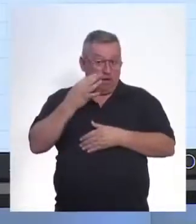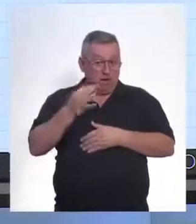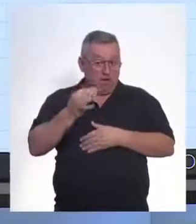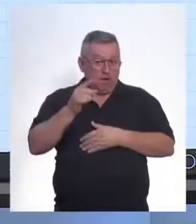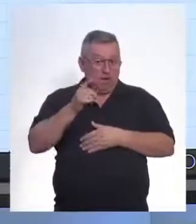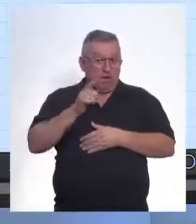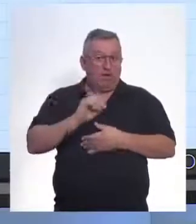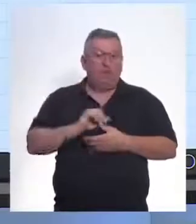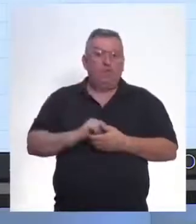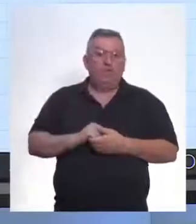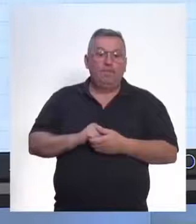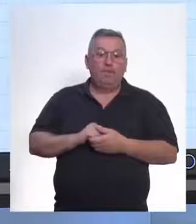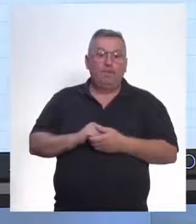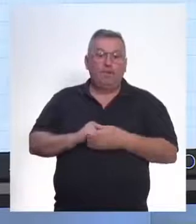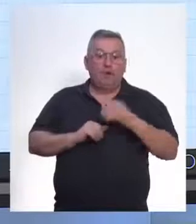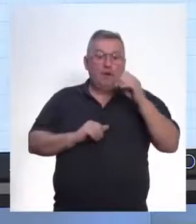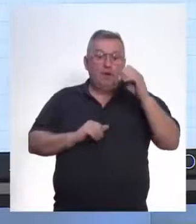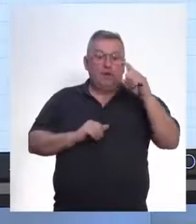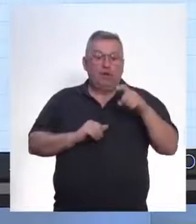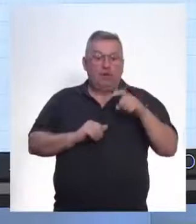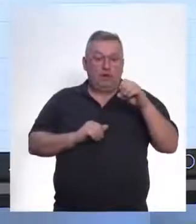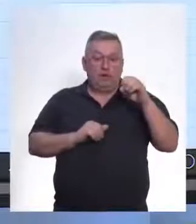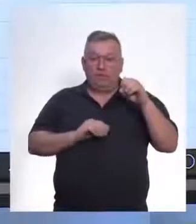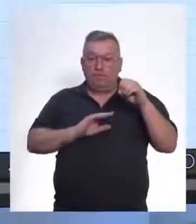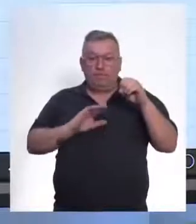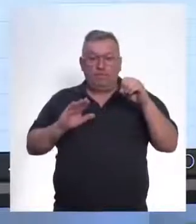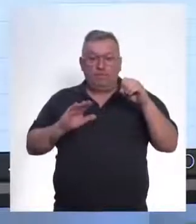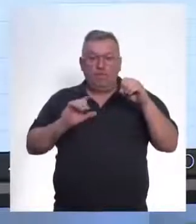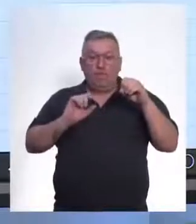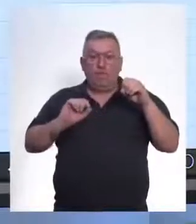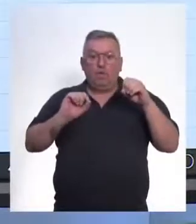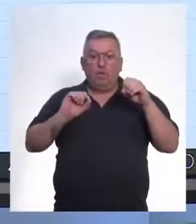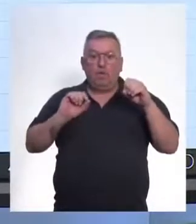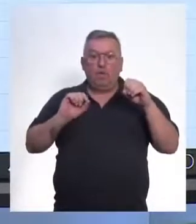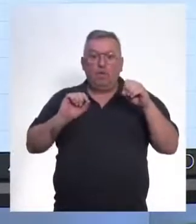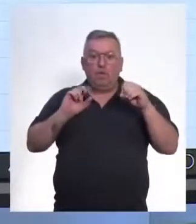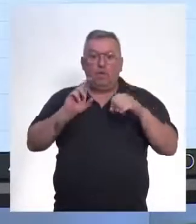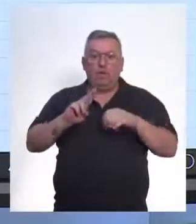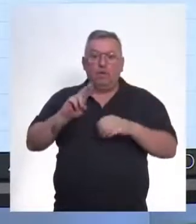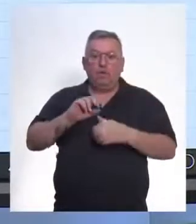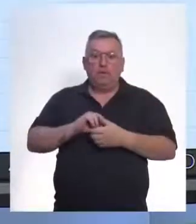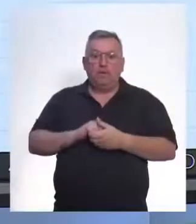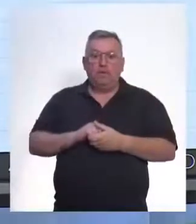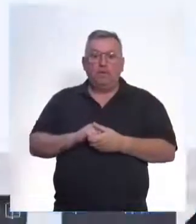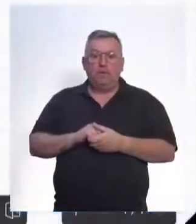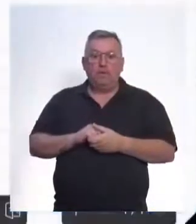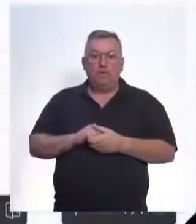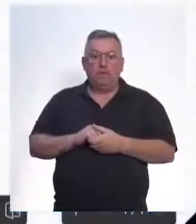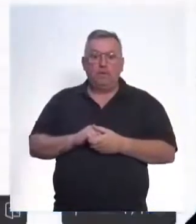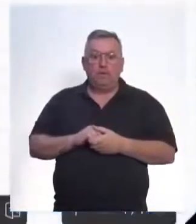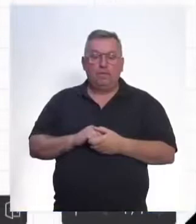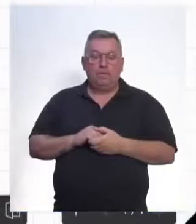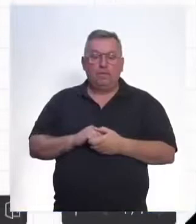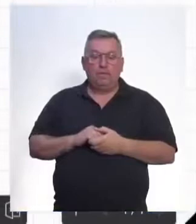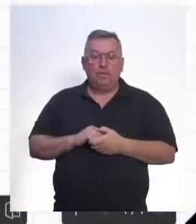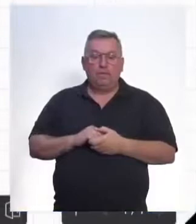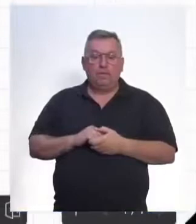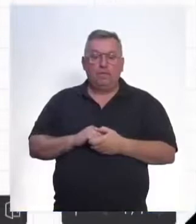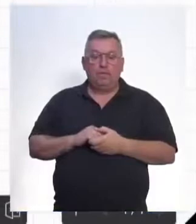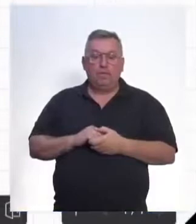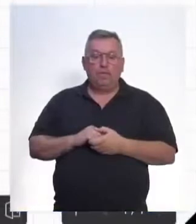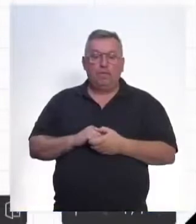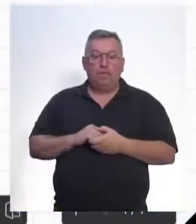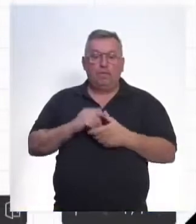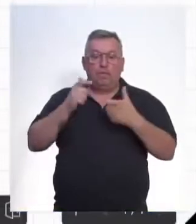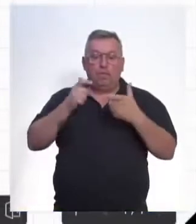atenção nisso. X não é mais 0. Agora, qual é o valor que nós vamos usar para x? É 1. Então, no